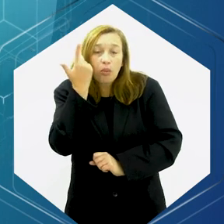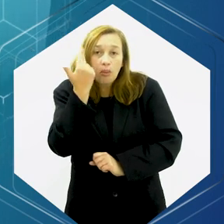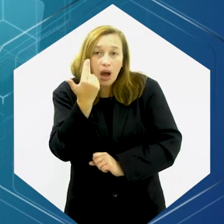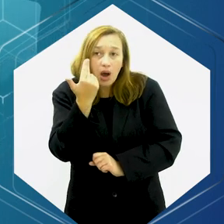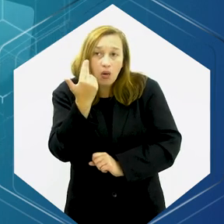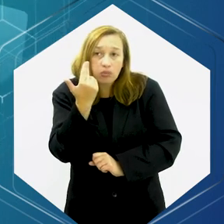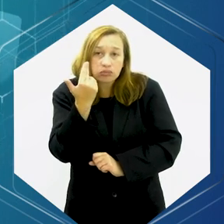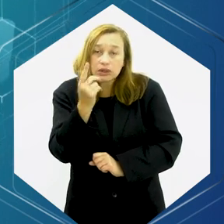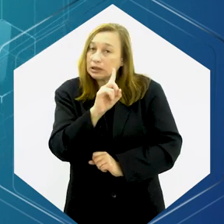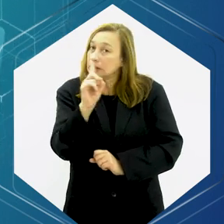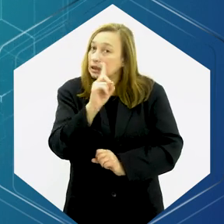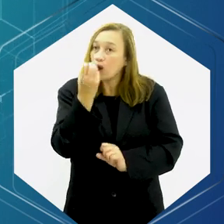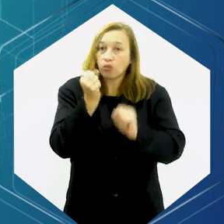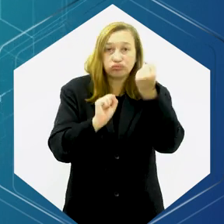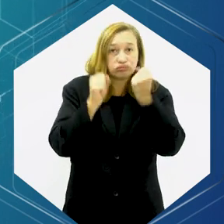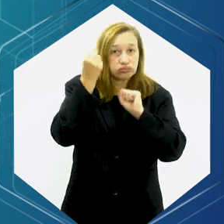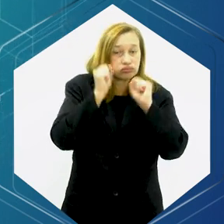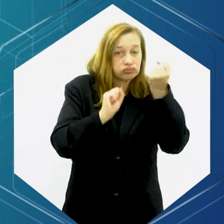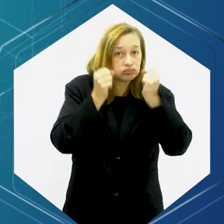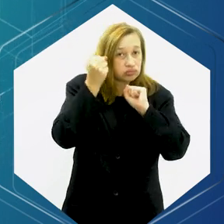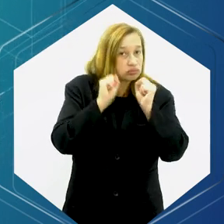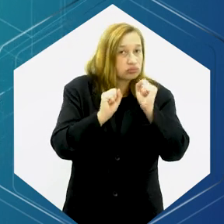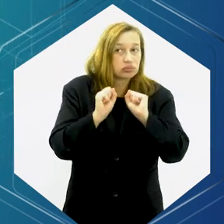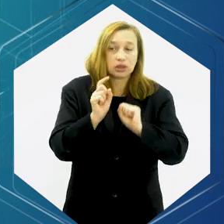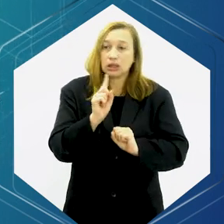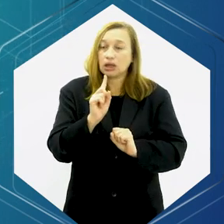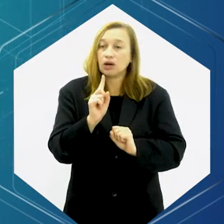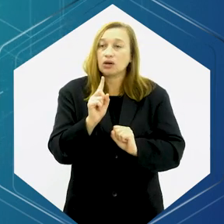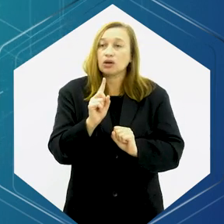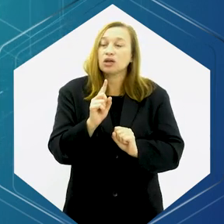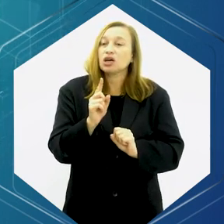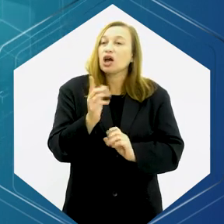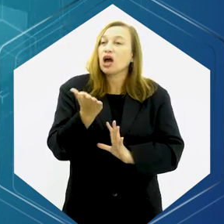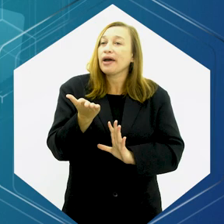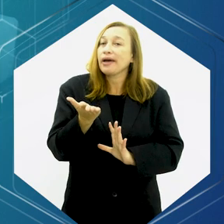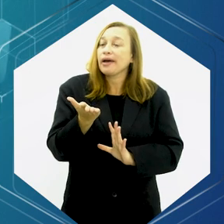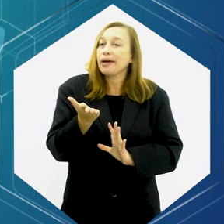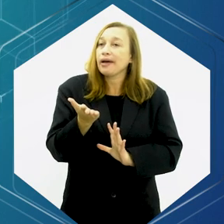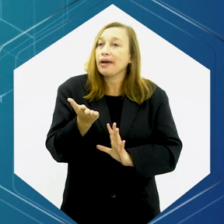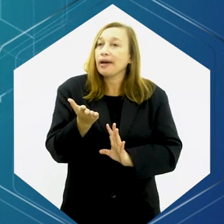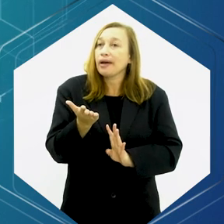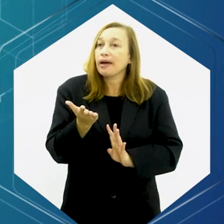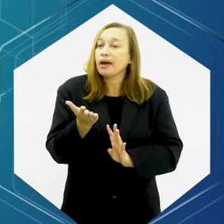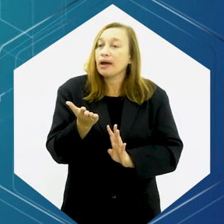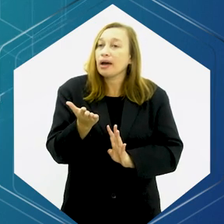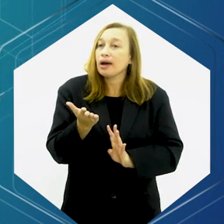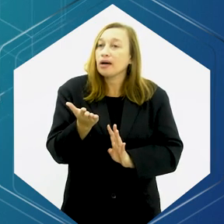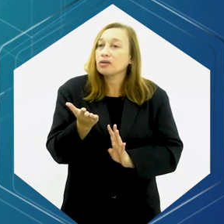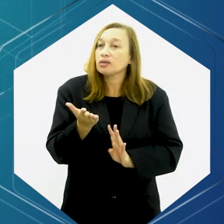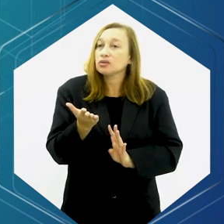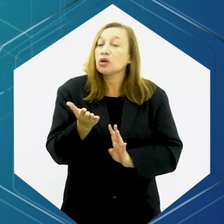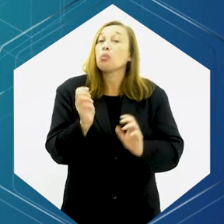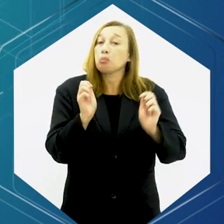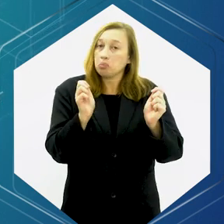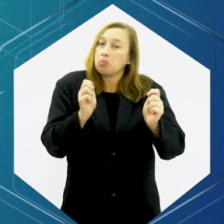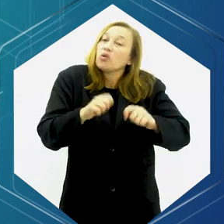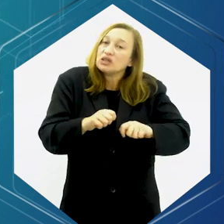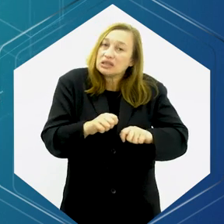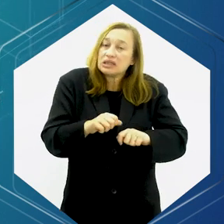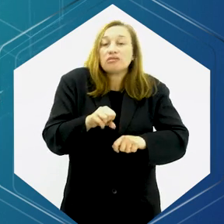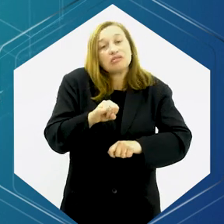alimentos em Natura quando Desde que seja eh em ambientes eh